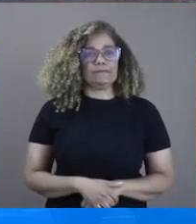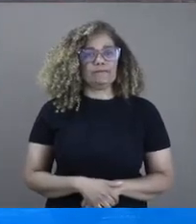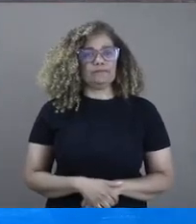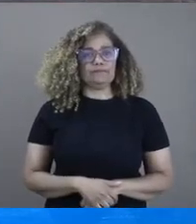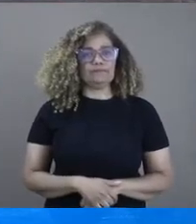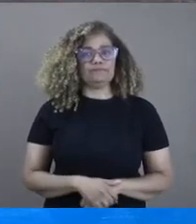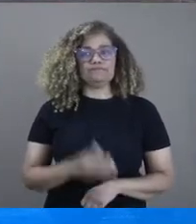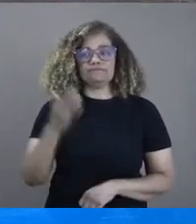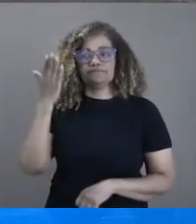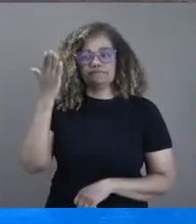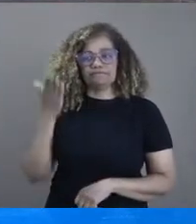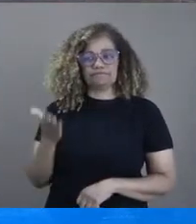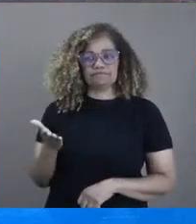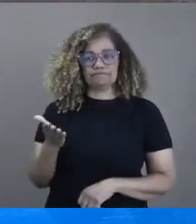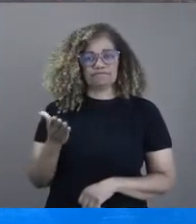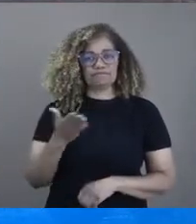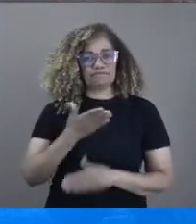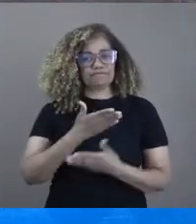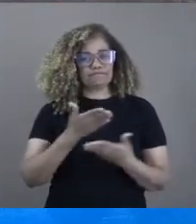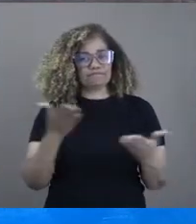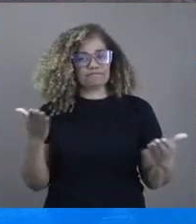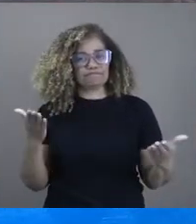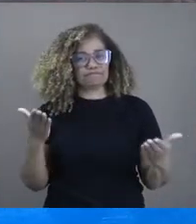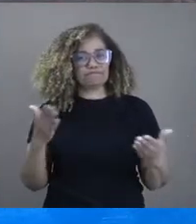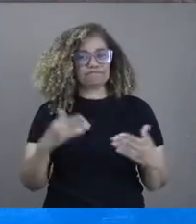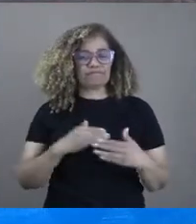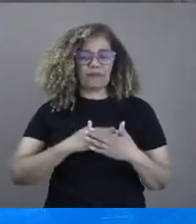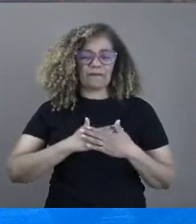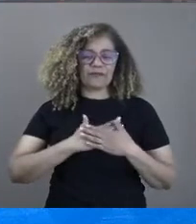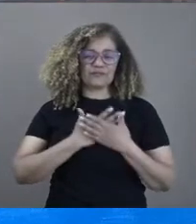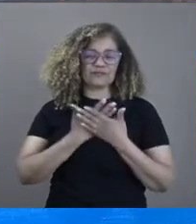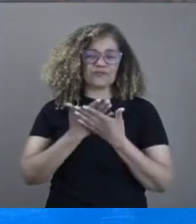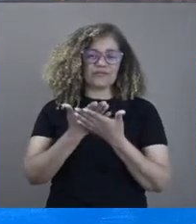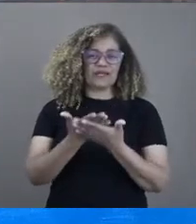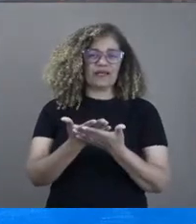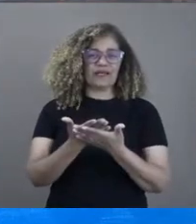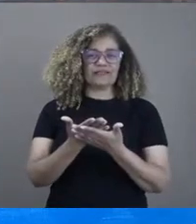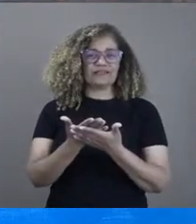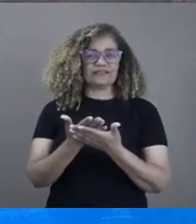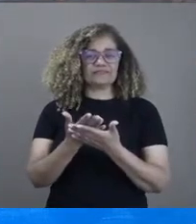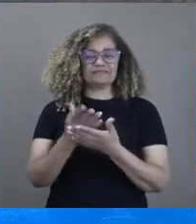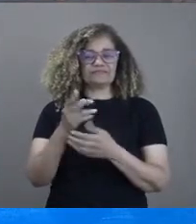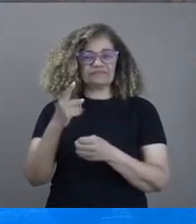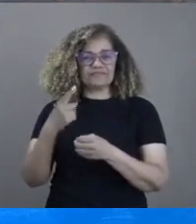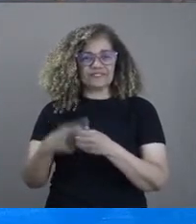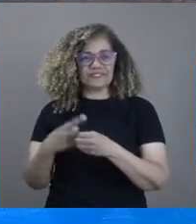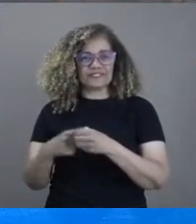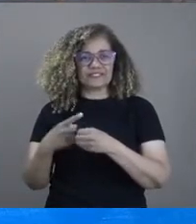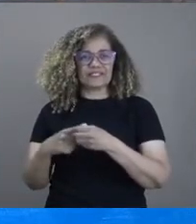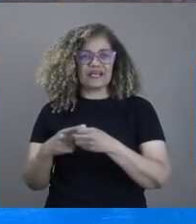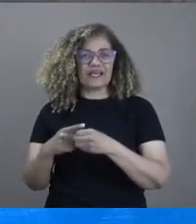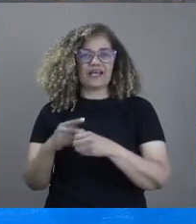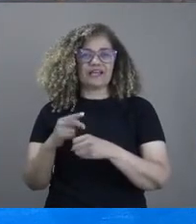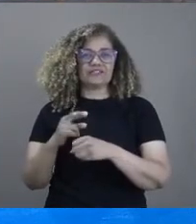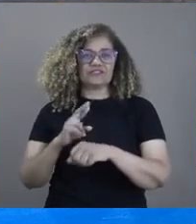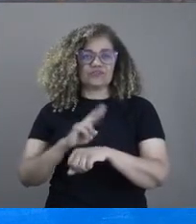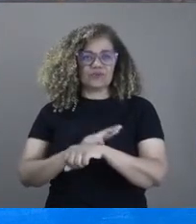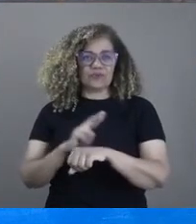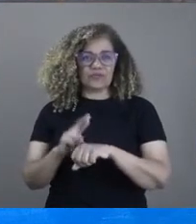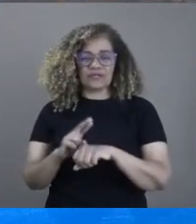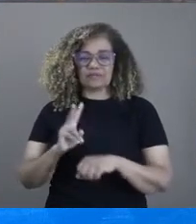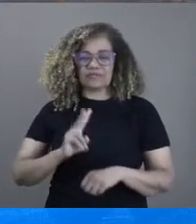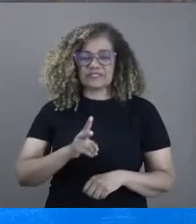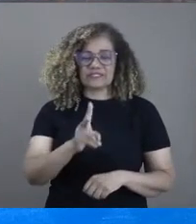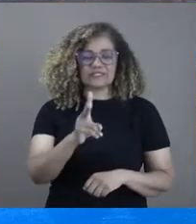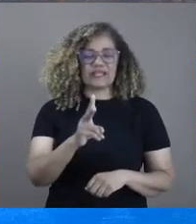voz querida e apaixonada pela nossa amada Roraima Senador Chico Rodrigues sempre